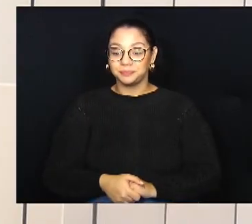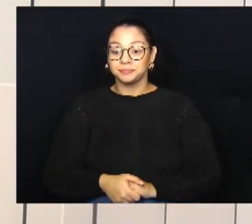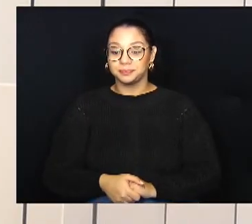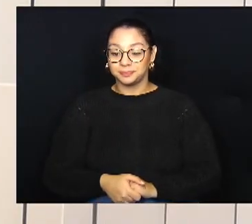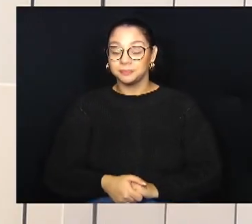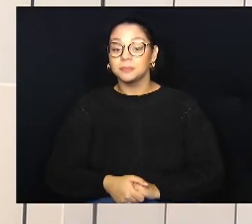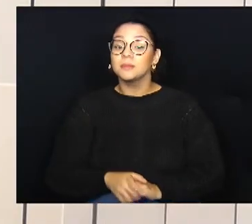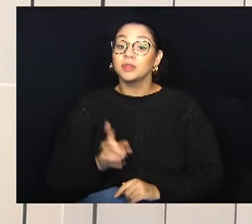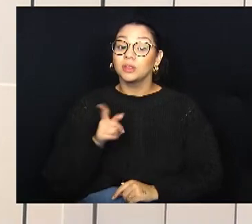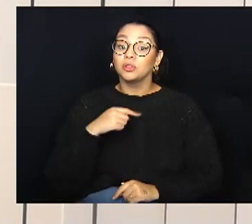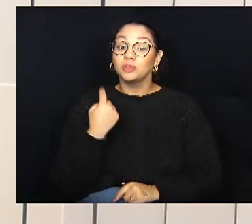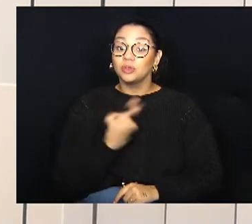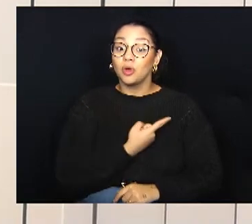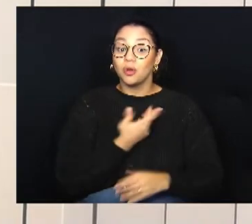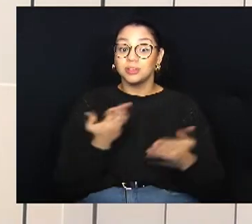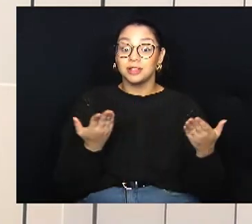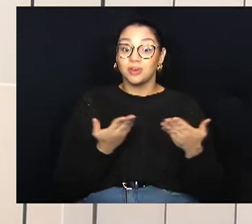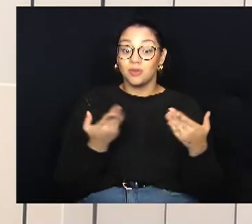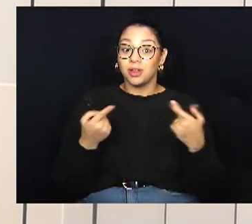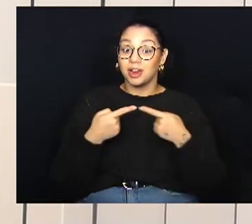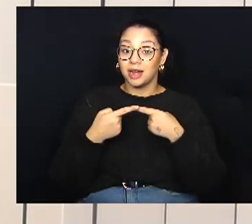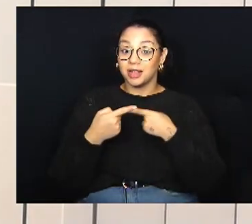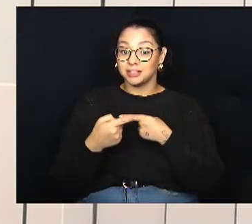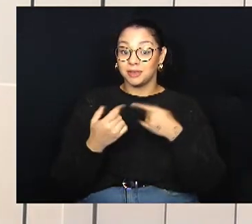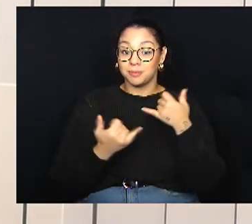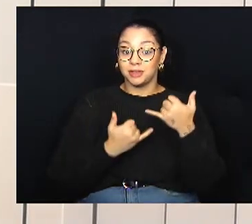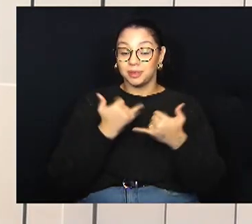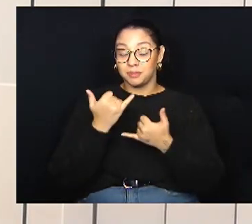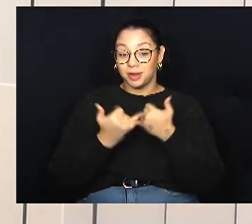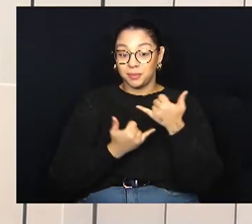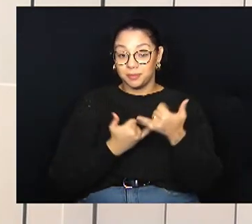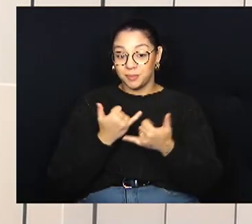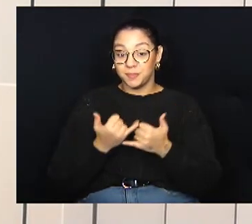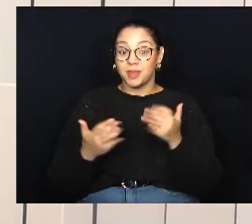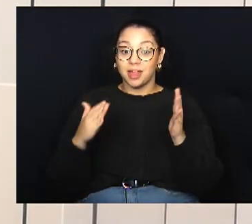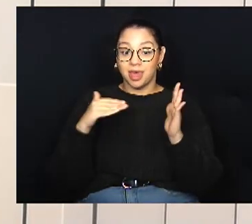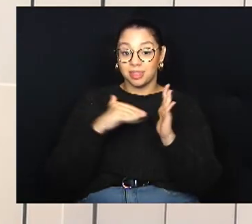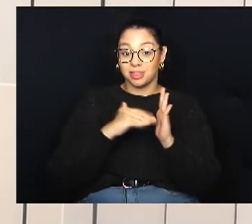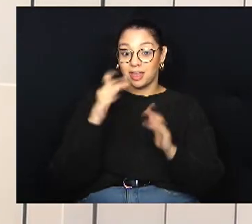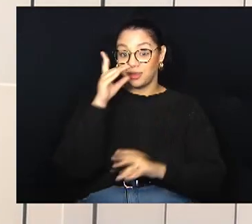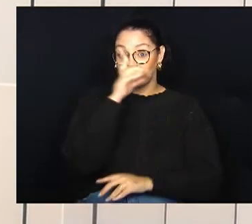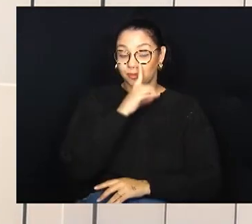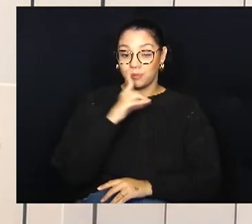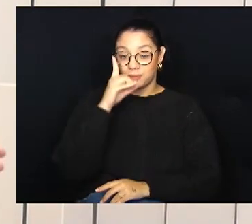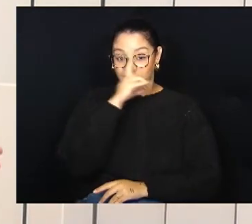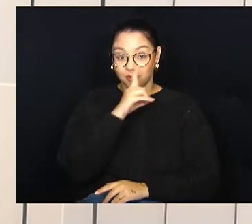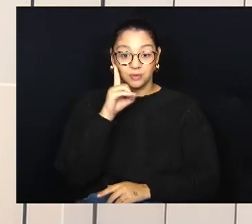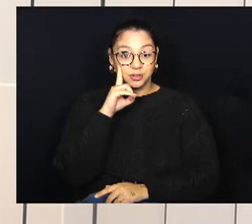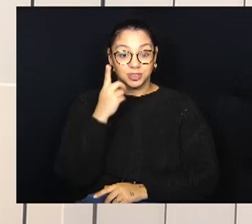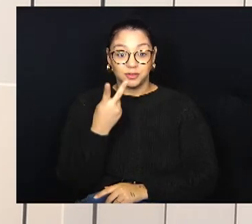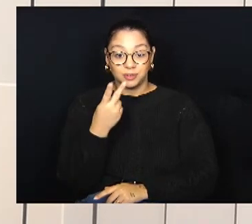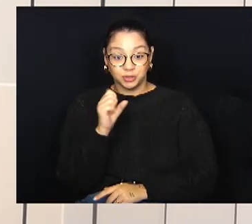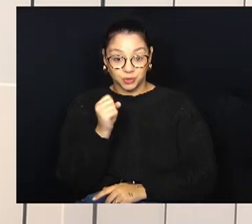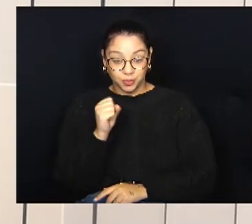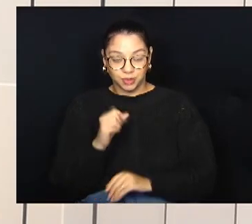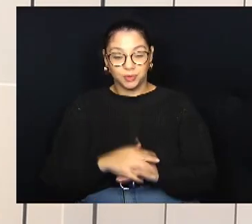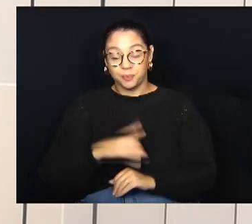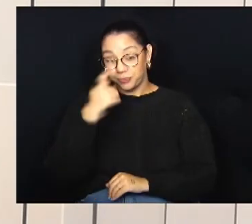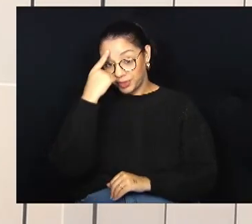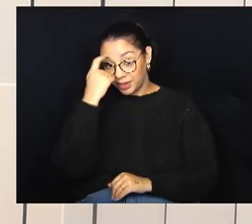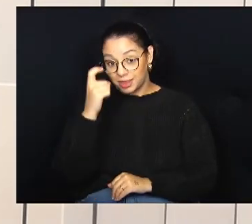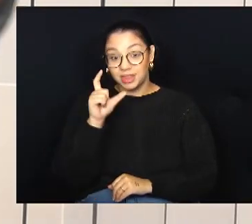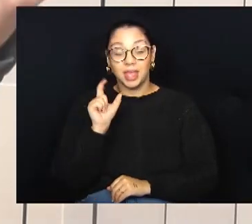Nós estamos na Semana do Brincar até o próximo domingo, dia 28. A ideia é